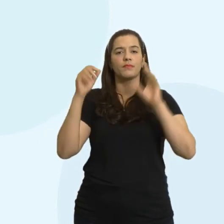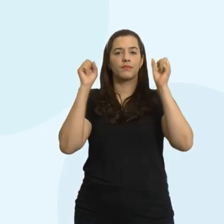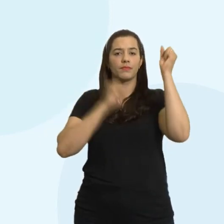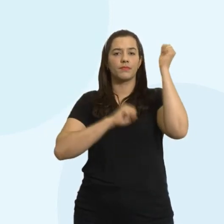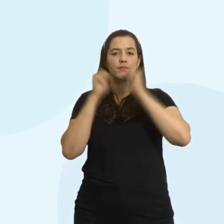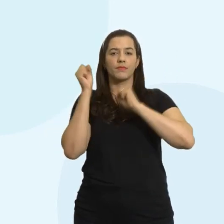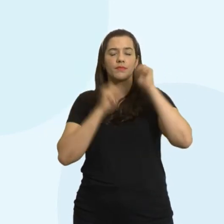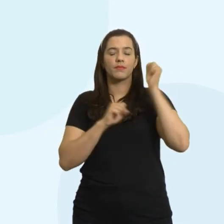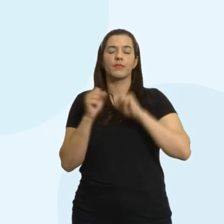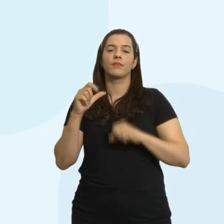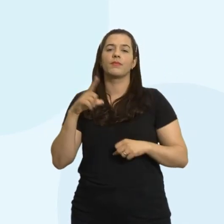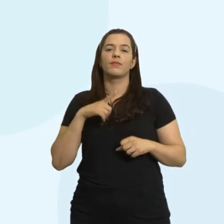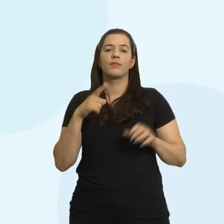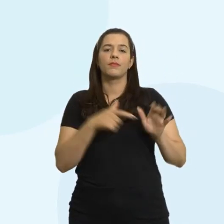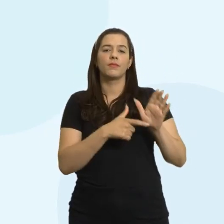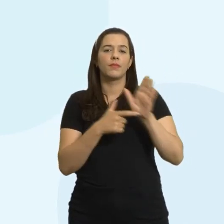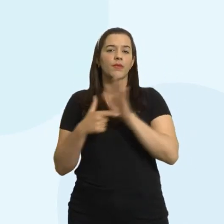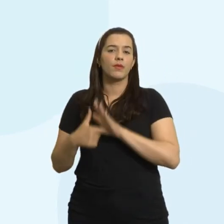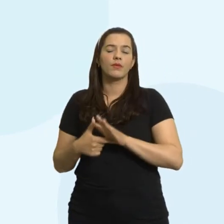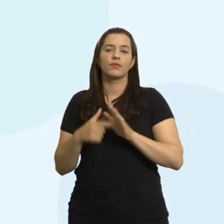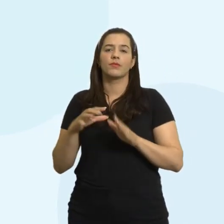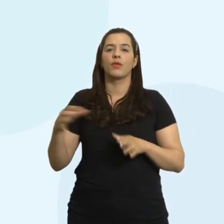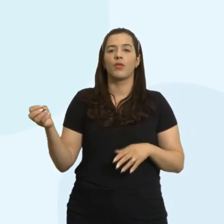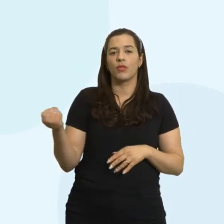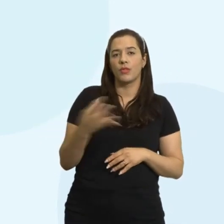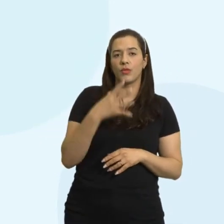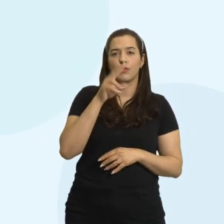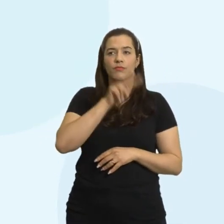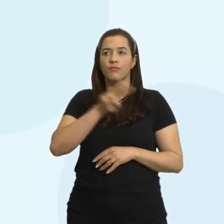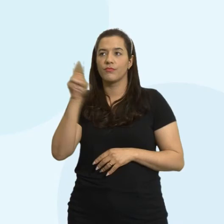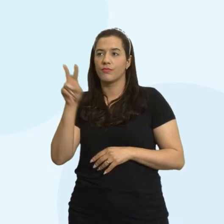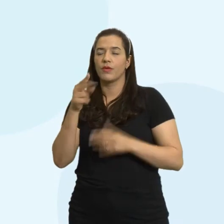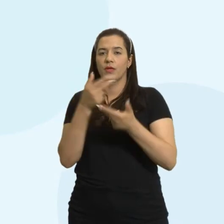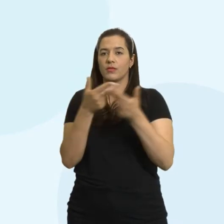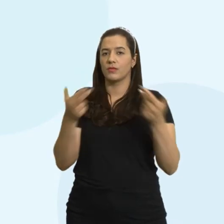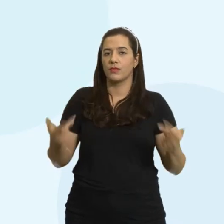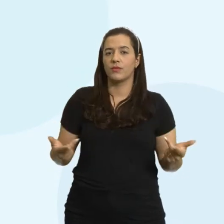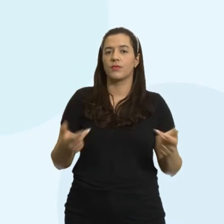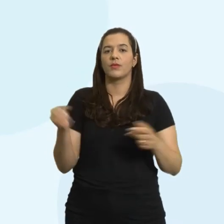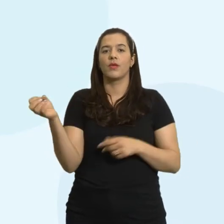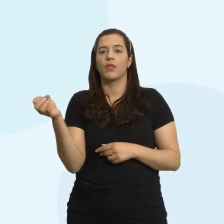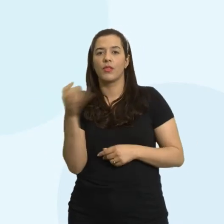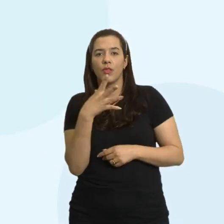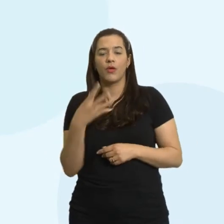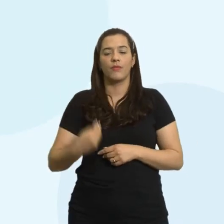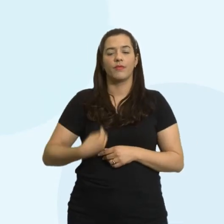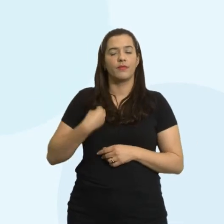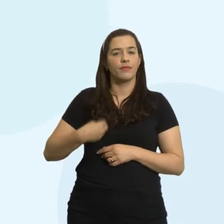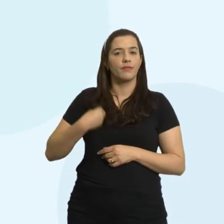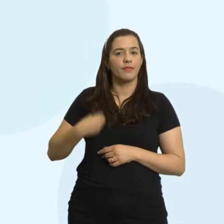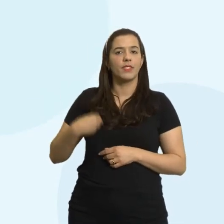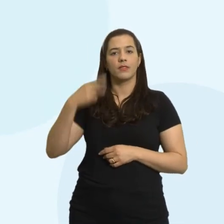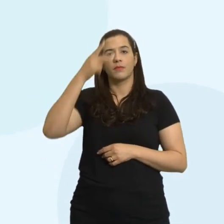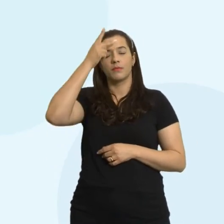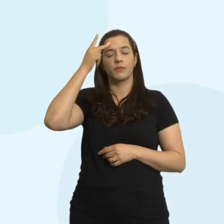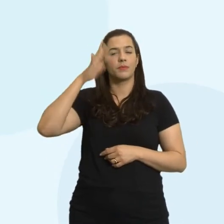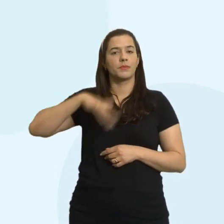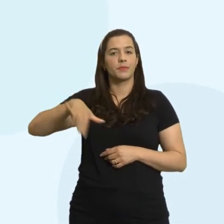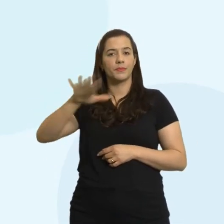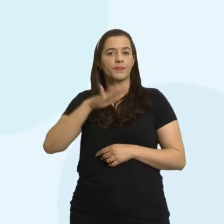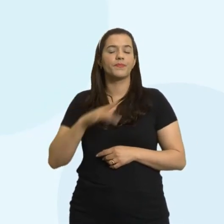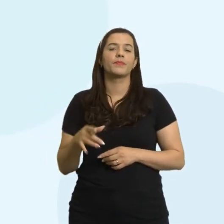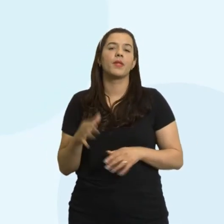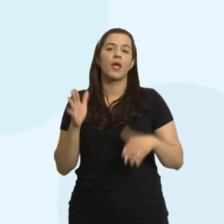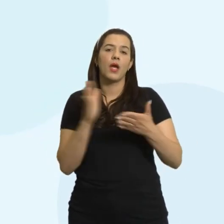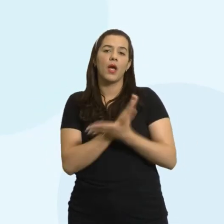trouxe uma nova maneira de enxergar as coisas, uma nova forma de vida para as pessoas, e há